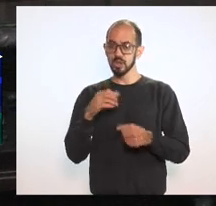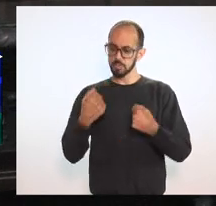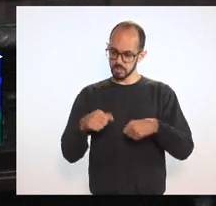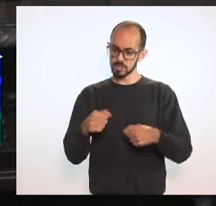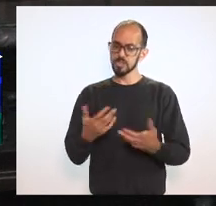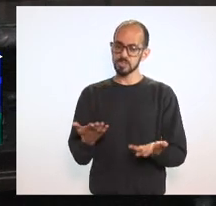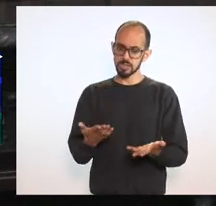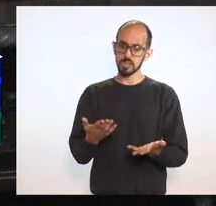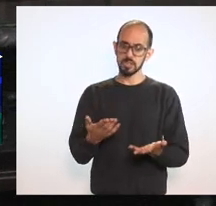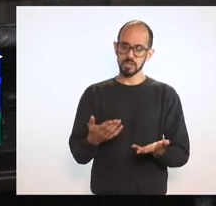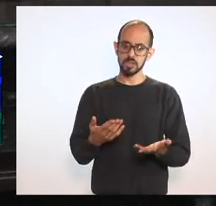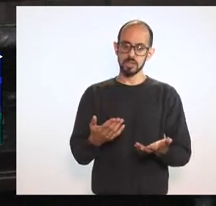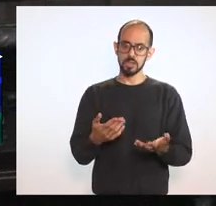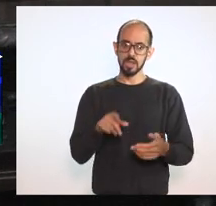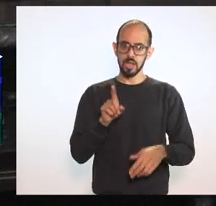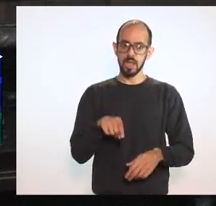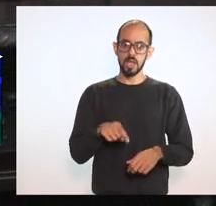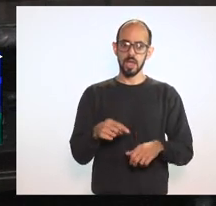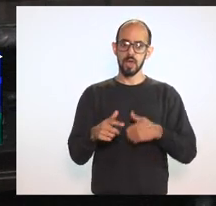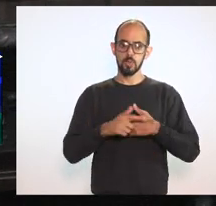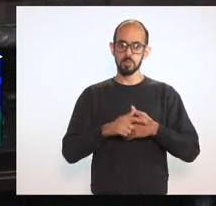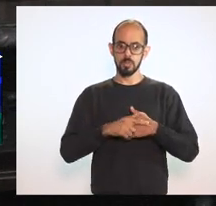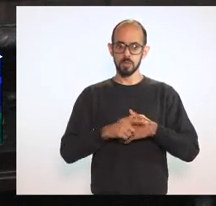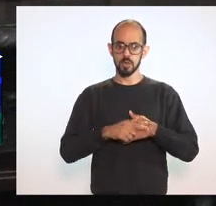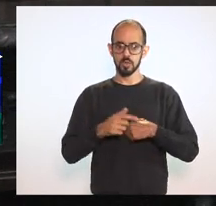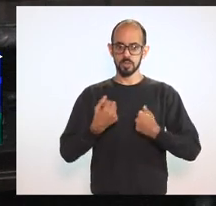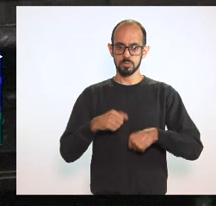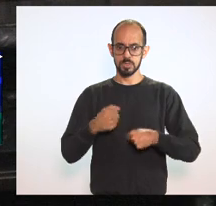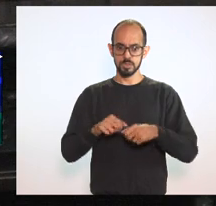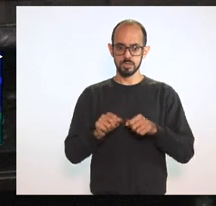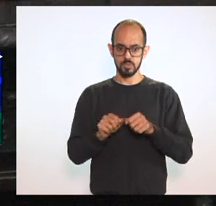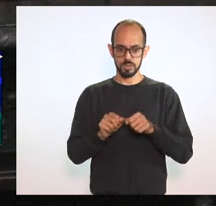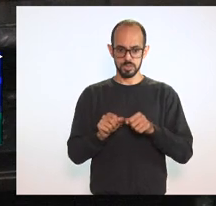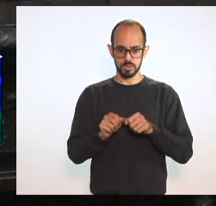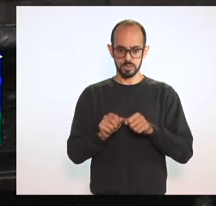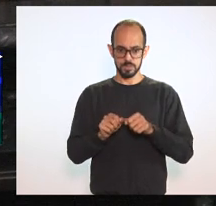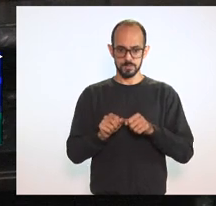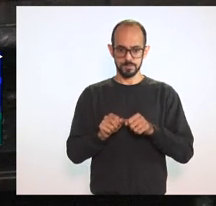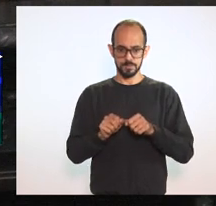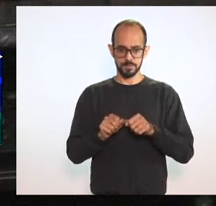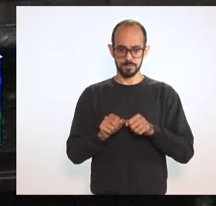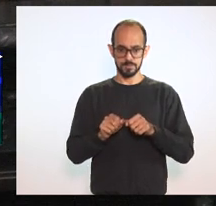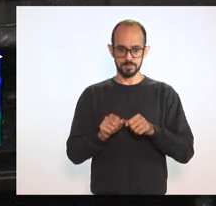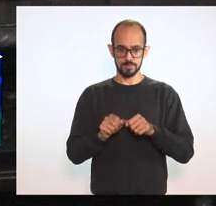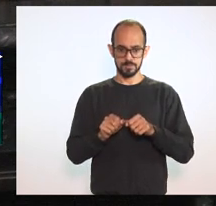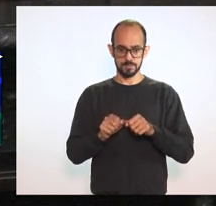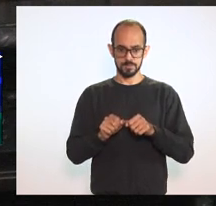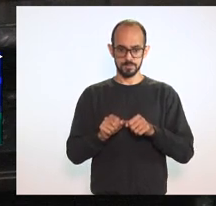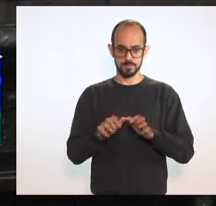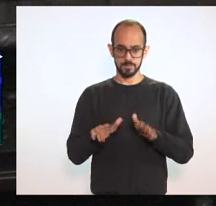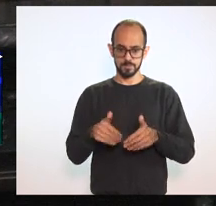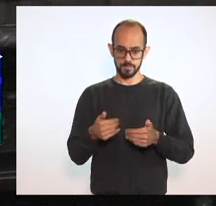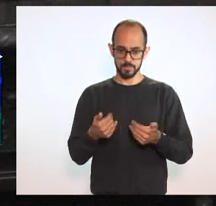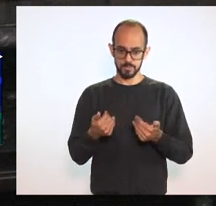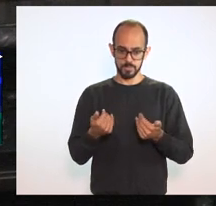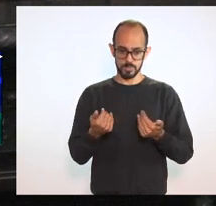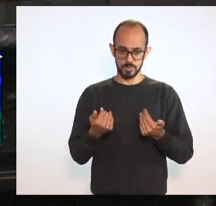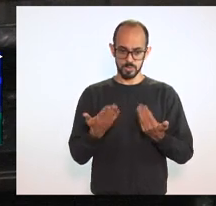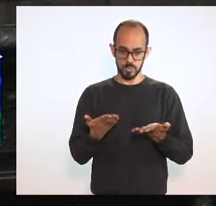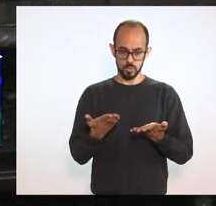fazer a situação do Estado dos prefeitos das diferentes regiões que a situação é dramática e todos estão